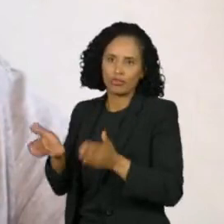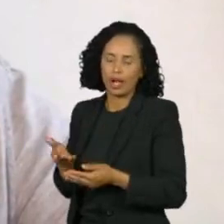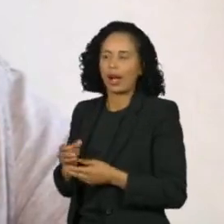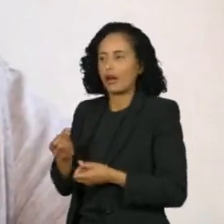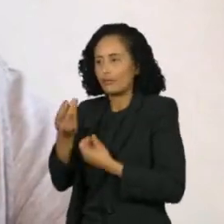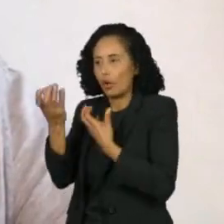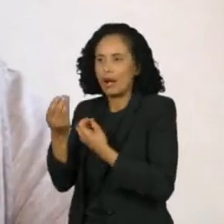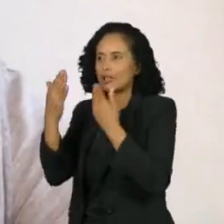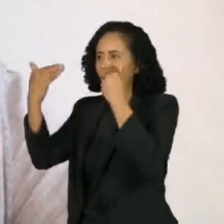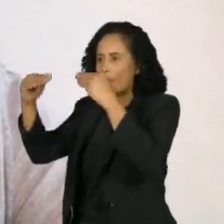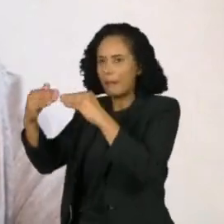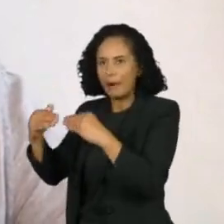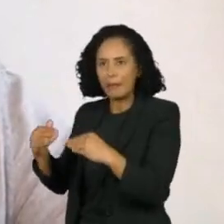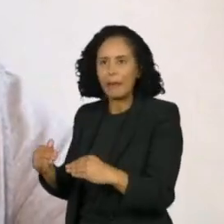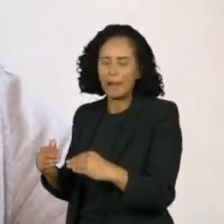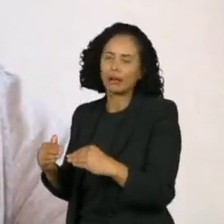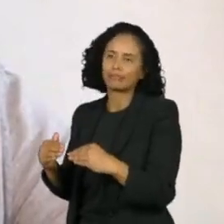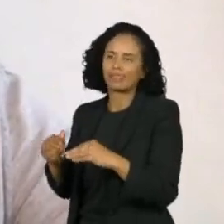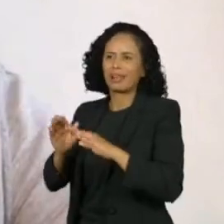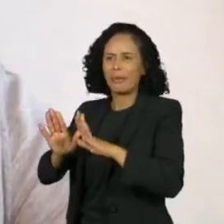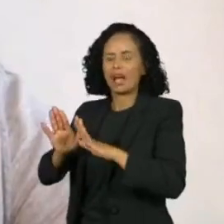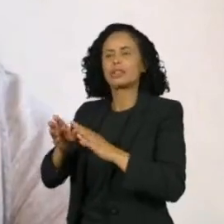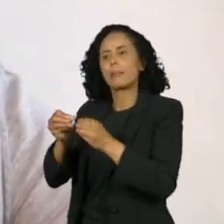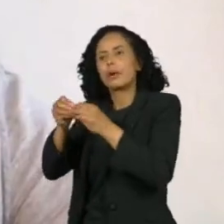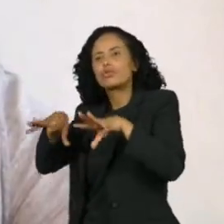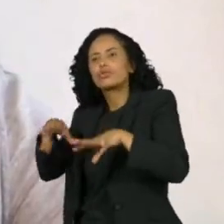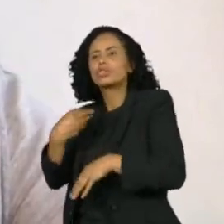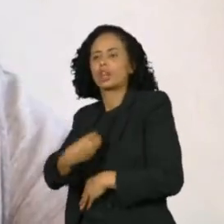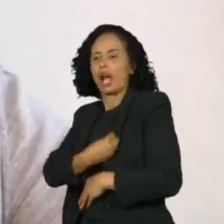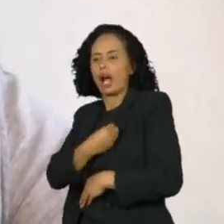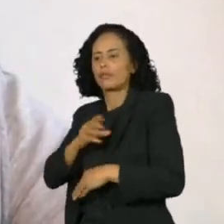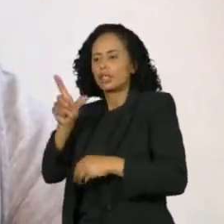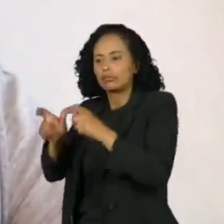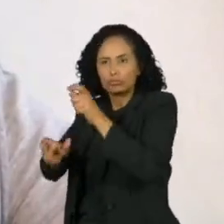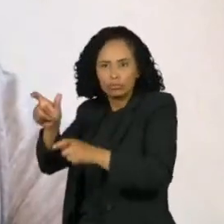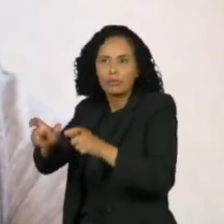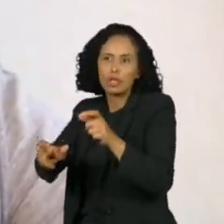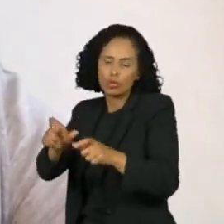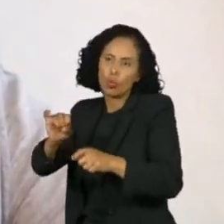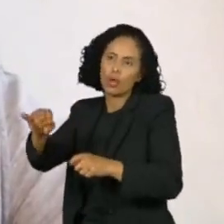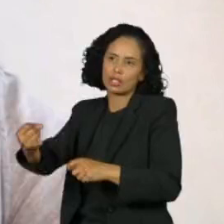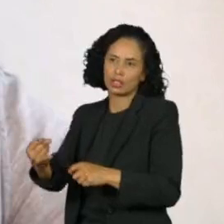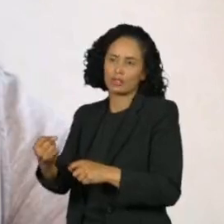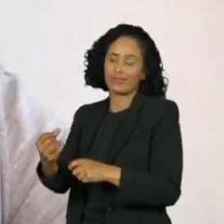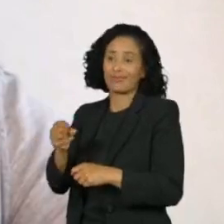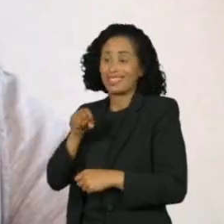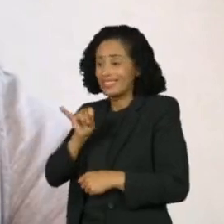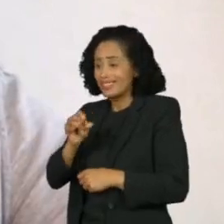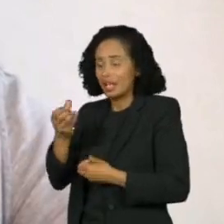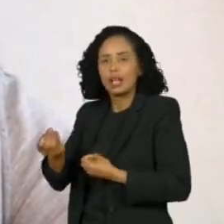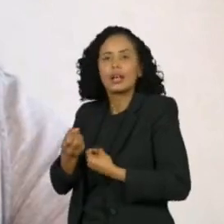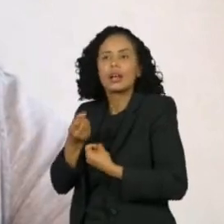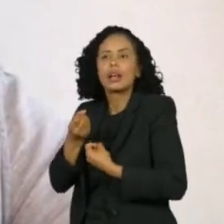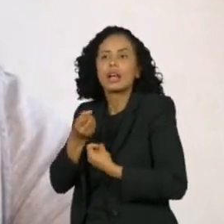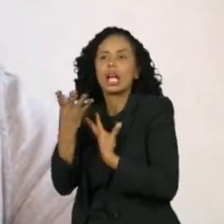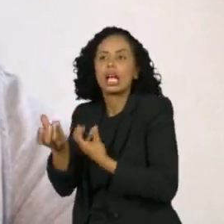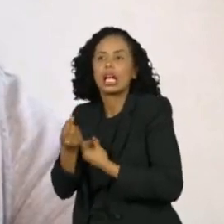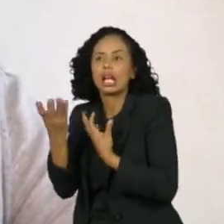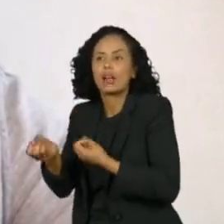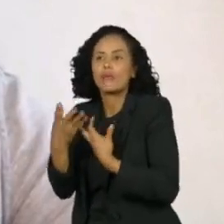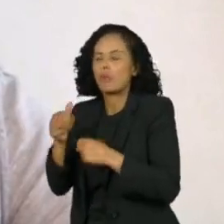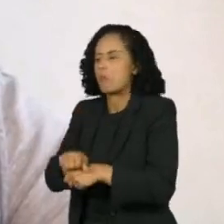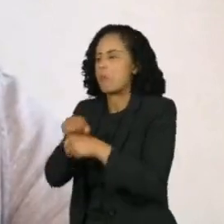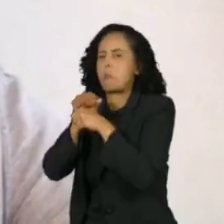não só a vida do cidadão, mas todas as atividades que ele vem a executar. Se os dados vazados constituírem, por exemplo, em números